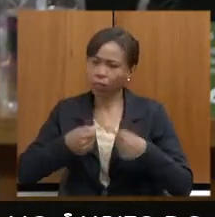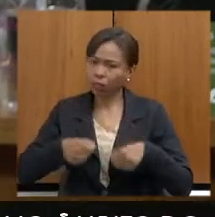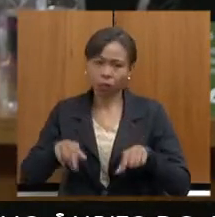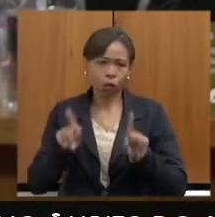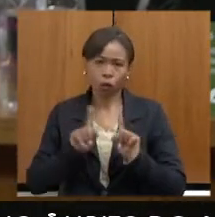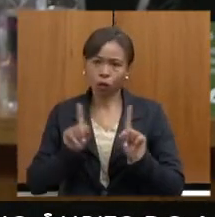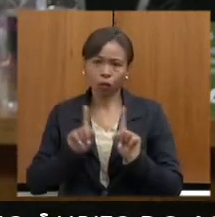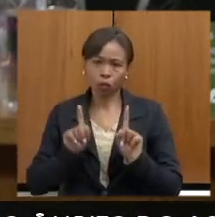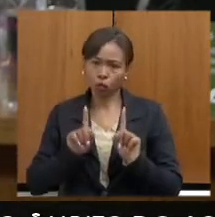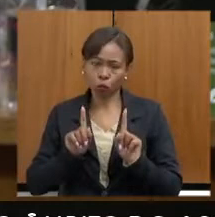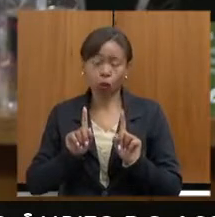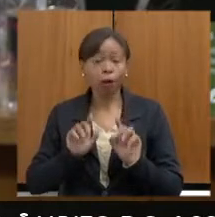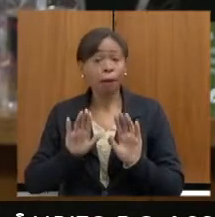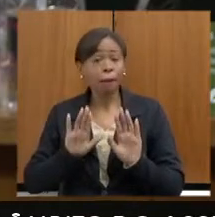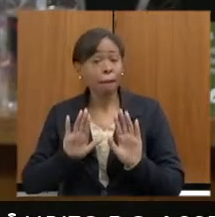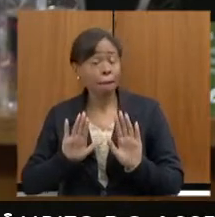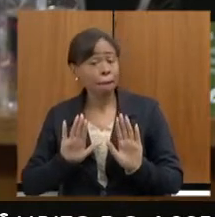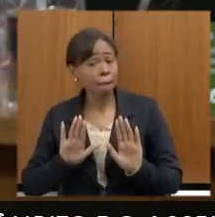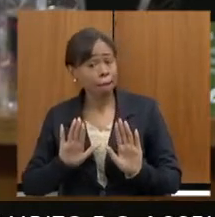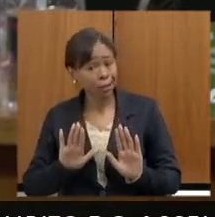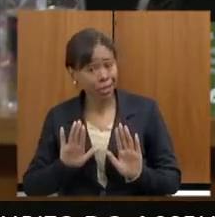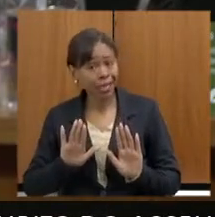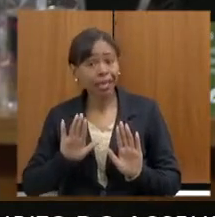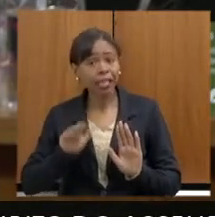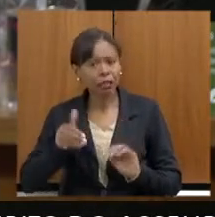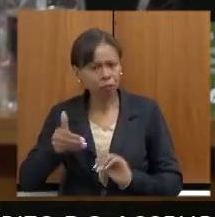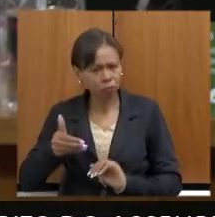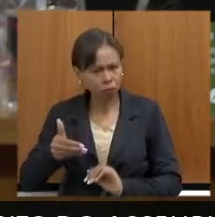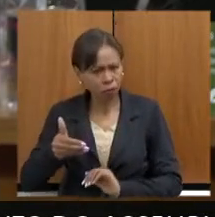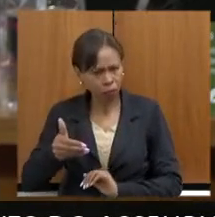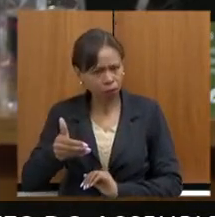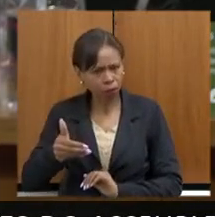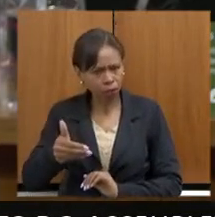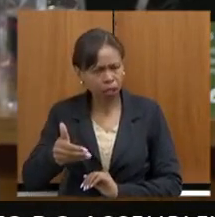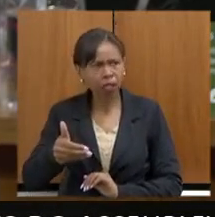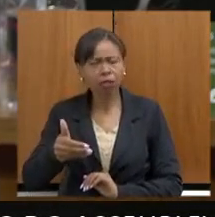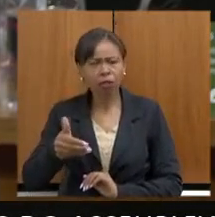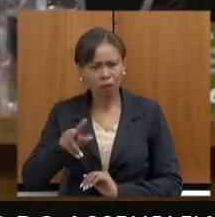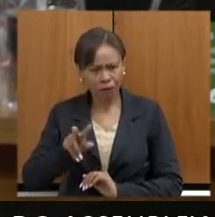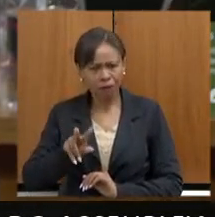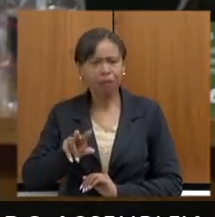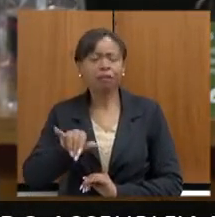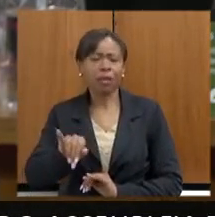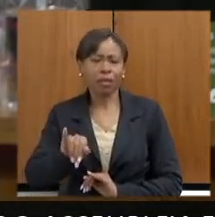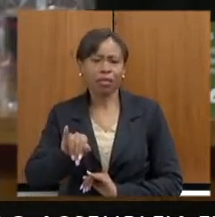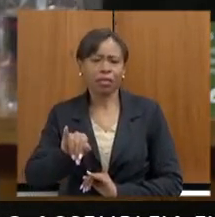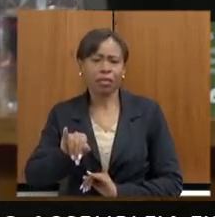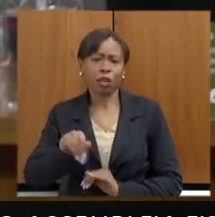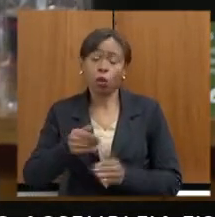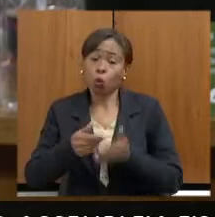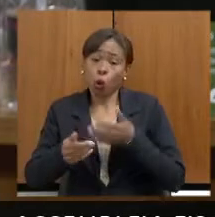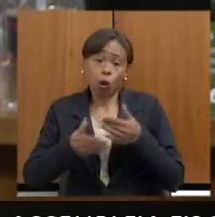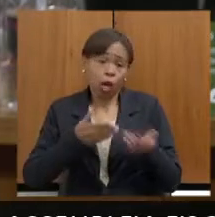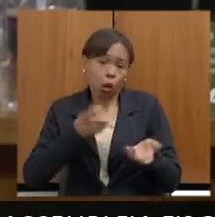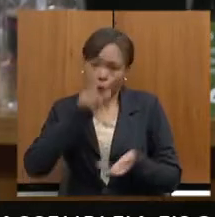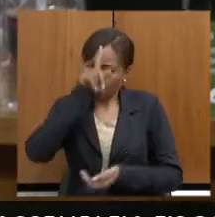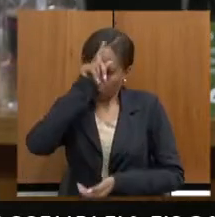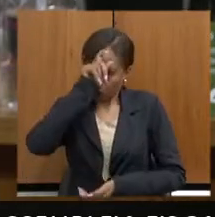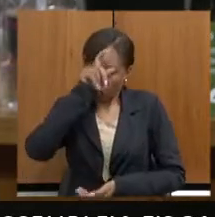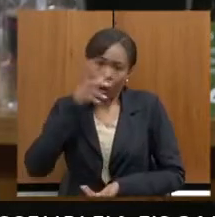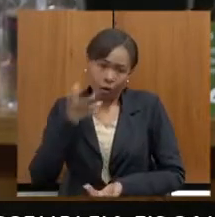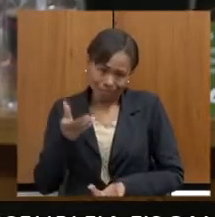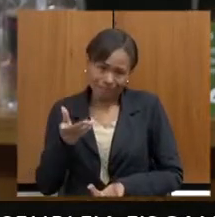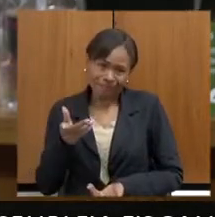de fazer círculos mas e isso vai acontecer em qualquer hospital é público ou privado se